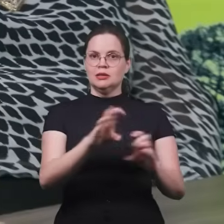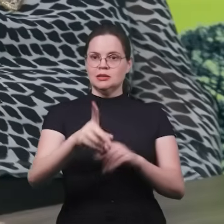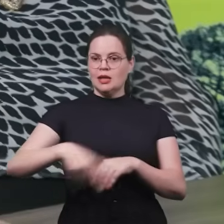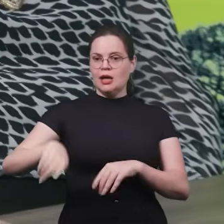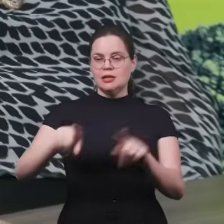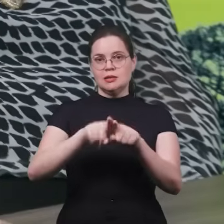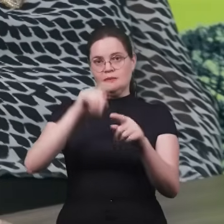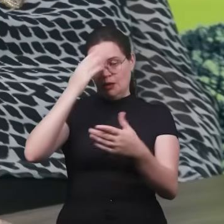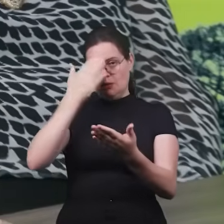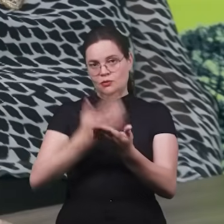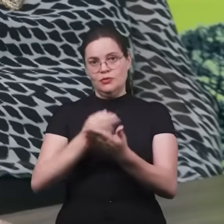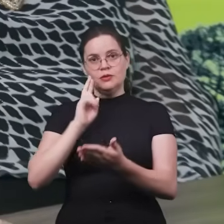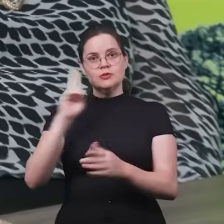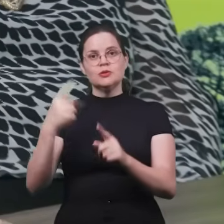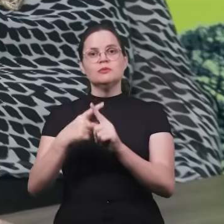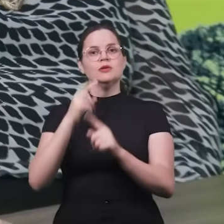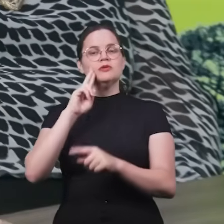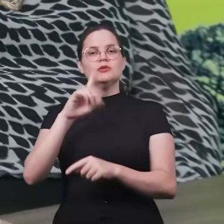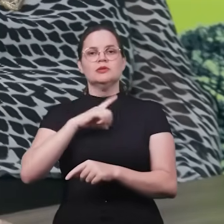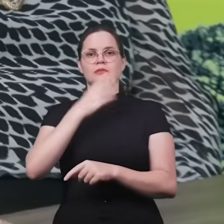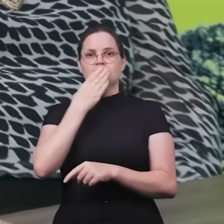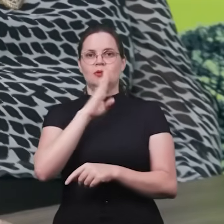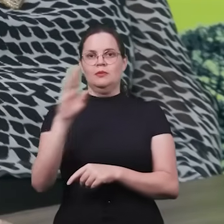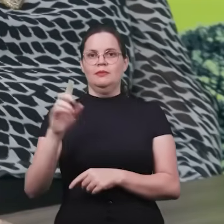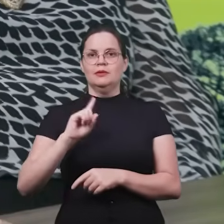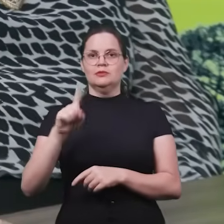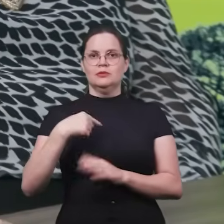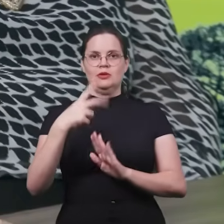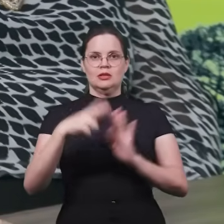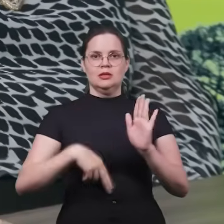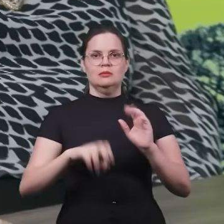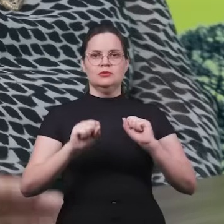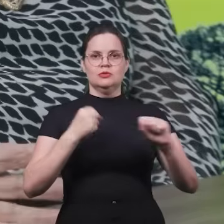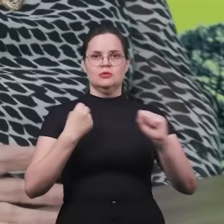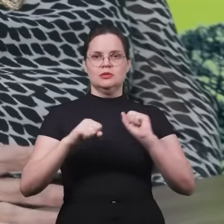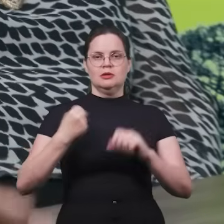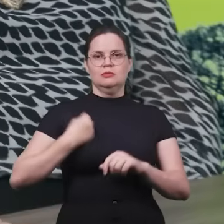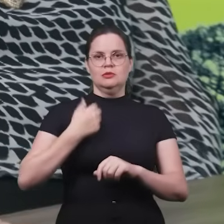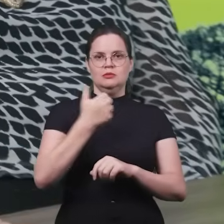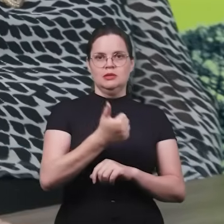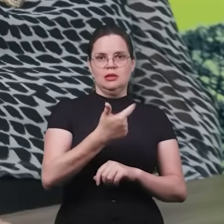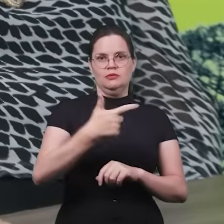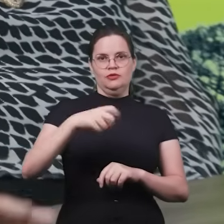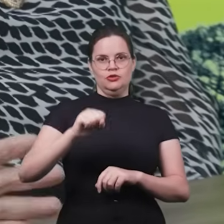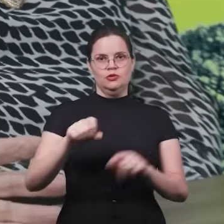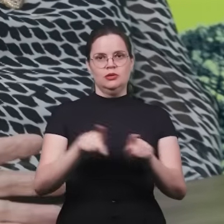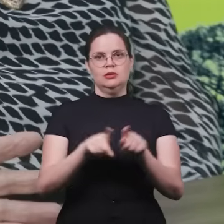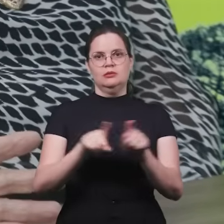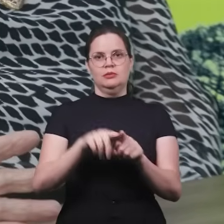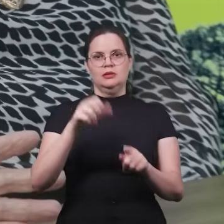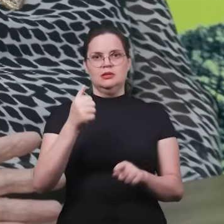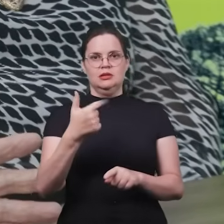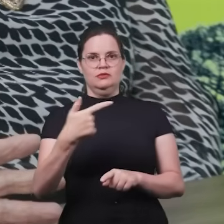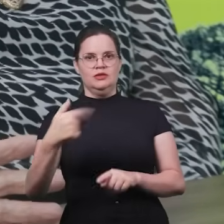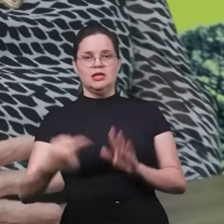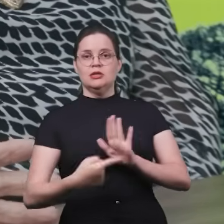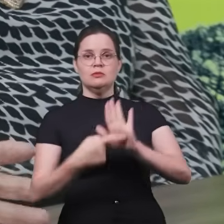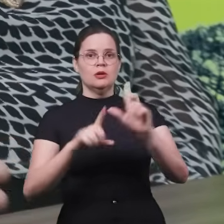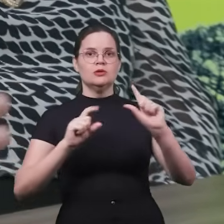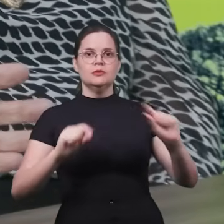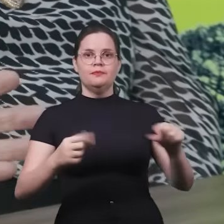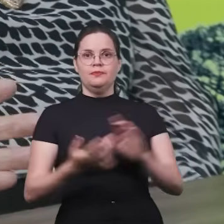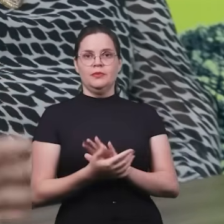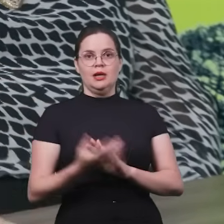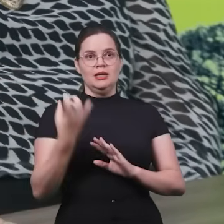tem promessas. Quando a gente pega um Salmo 128, né, ou o Salmo 127, se o Senhor não edificar a casa, é